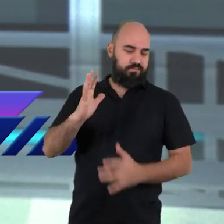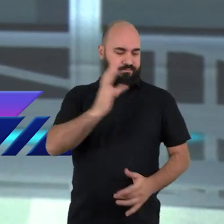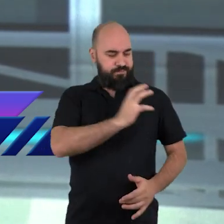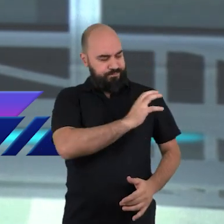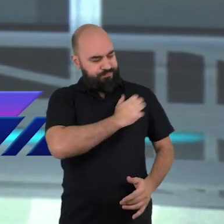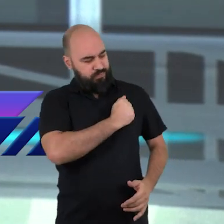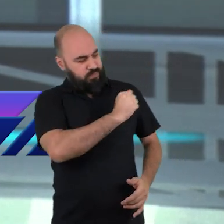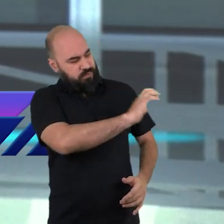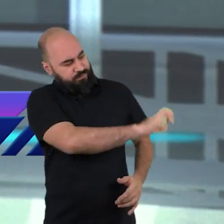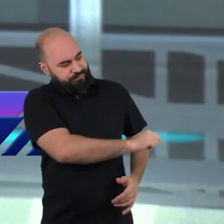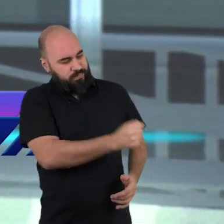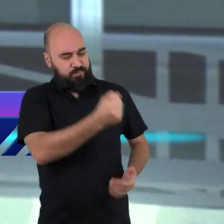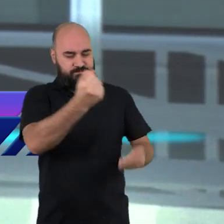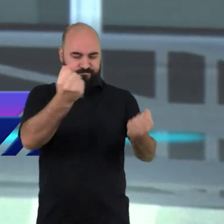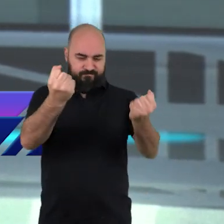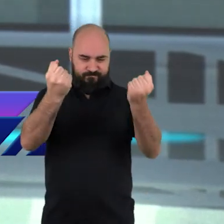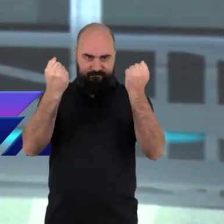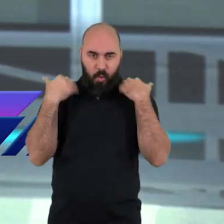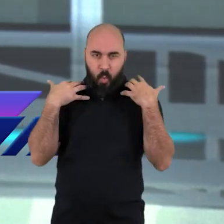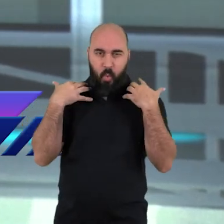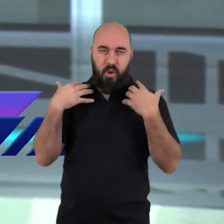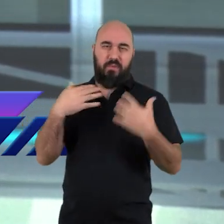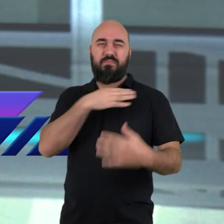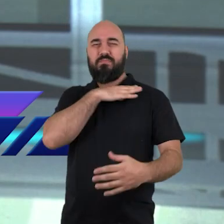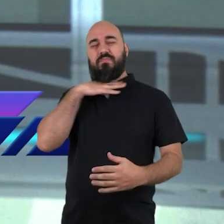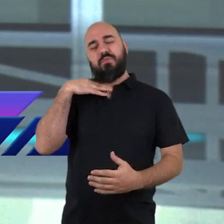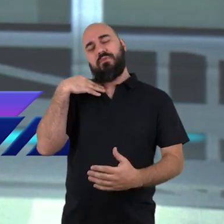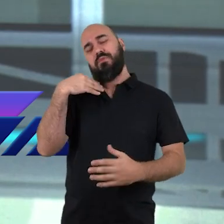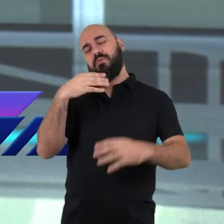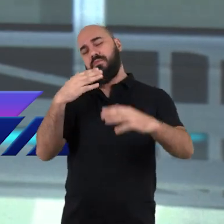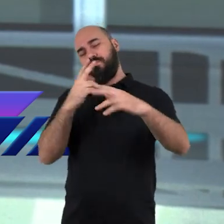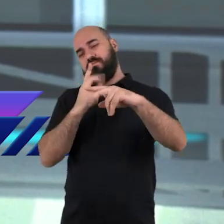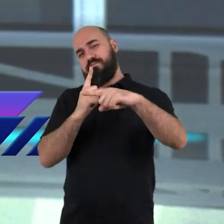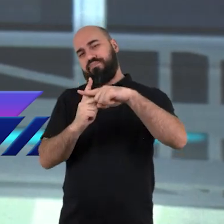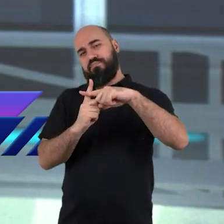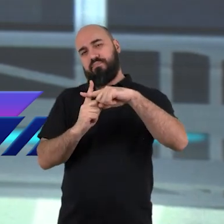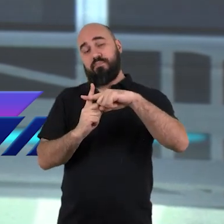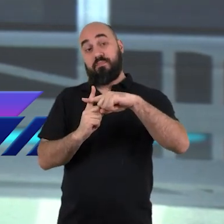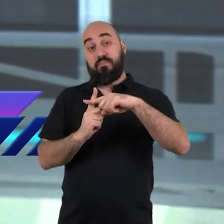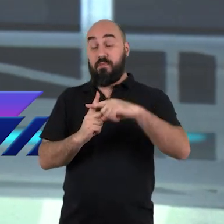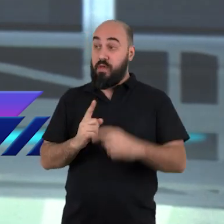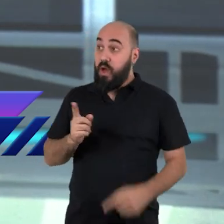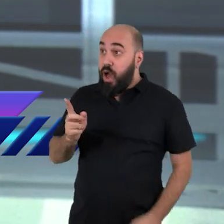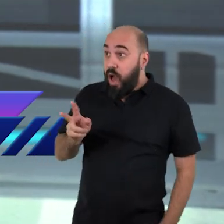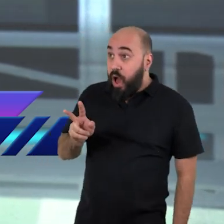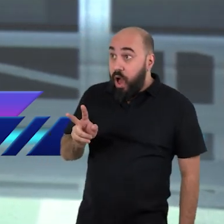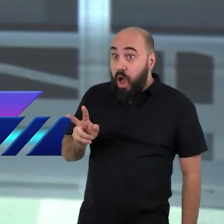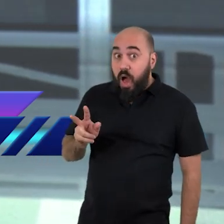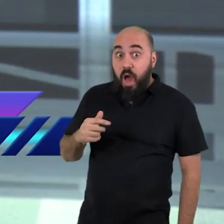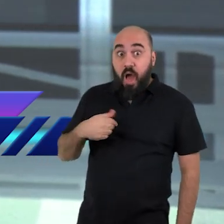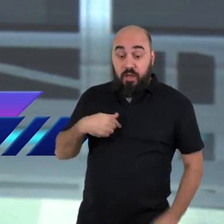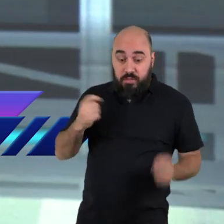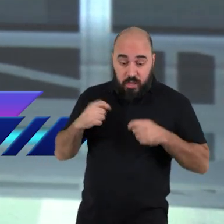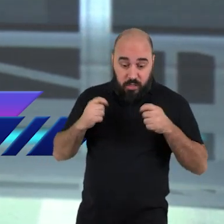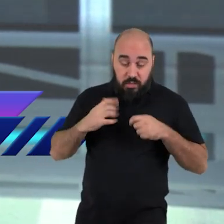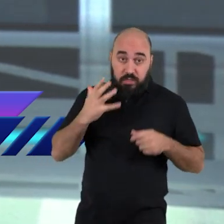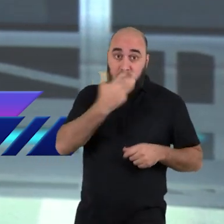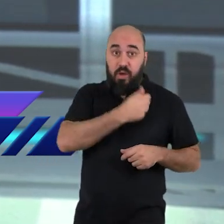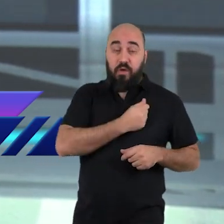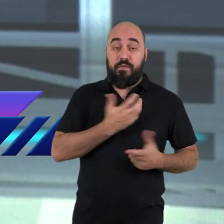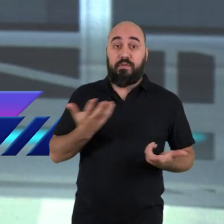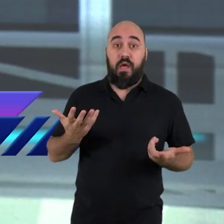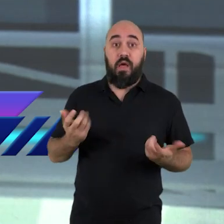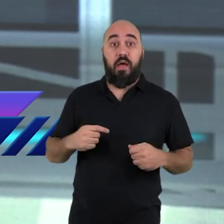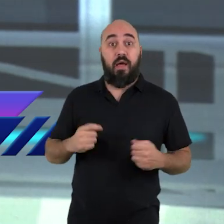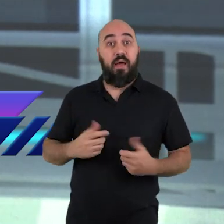assumiu. E ele abre diante de mim a possibilidade de salvação. Esse é o Evangelho. O Evangelho, que